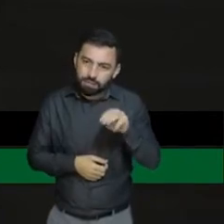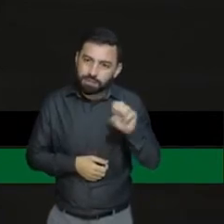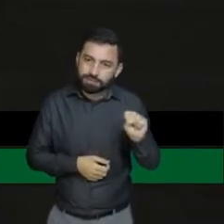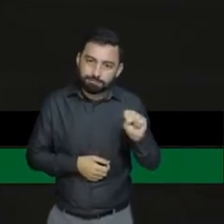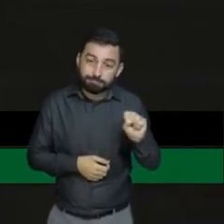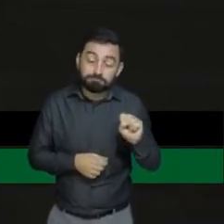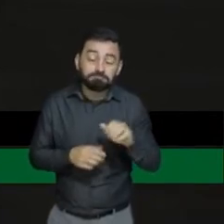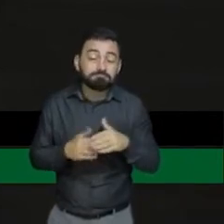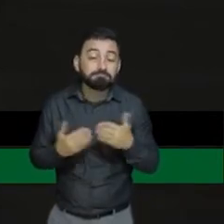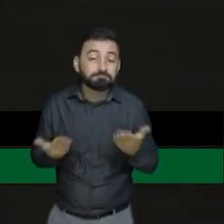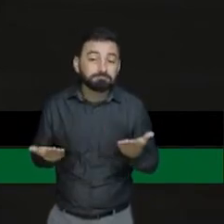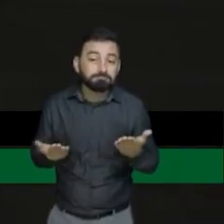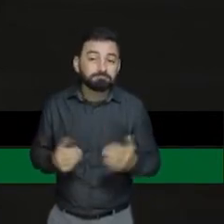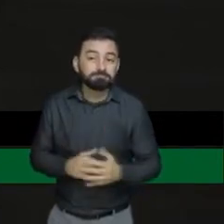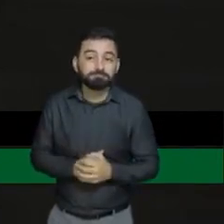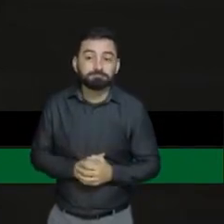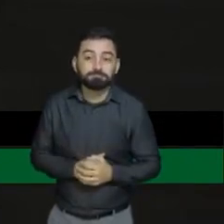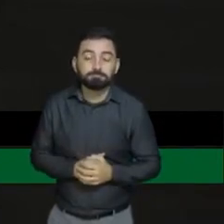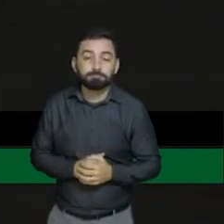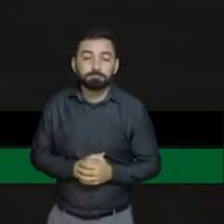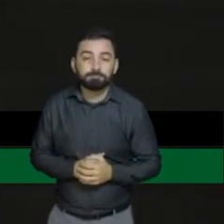estado.